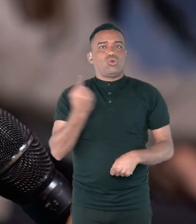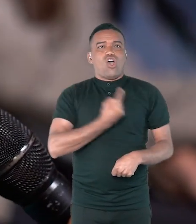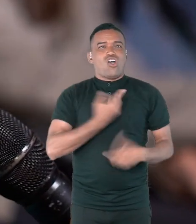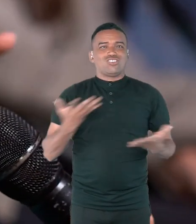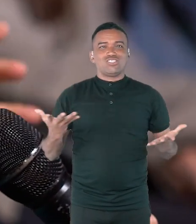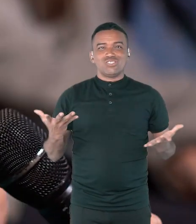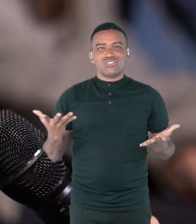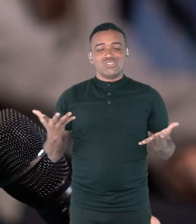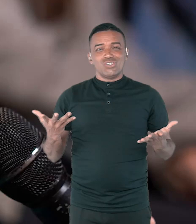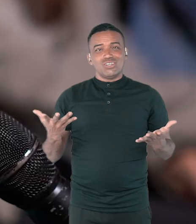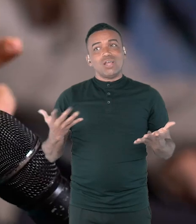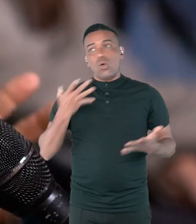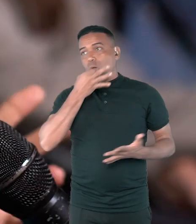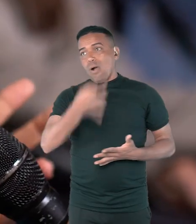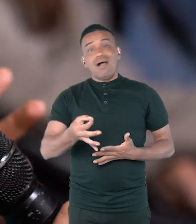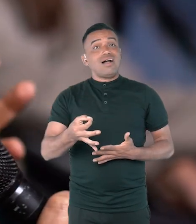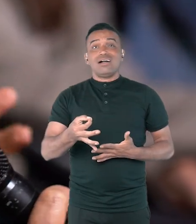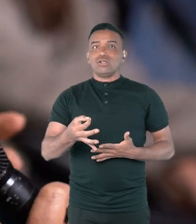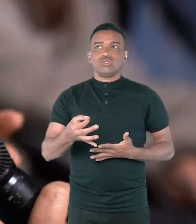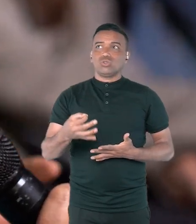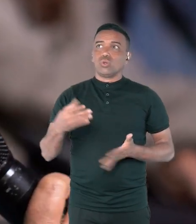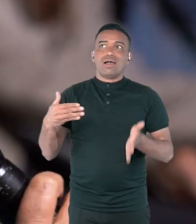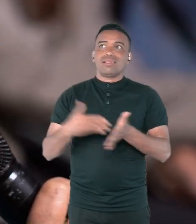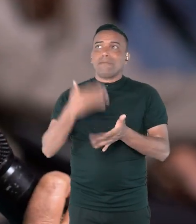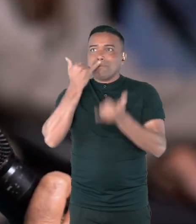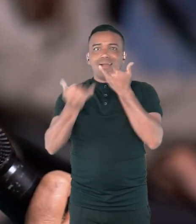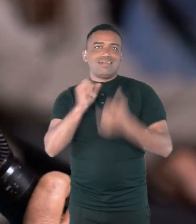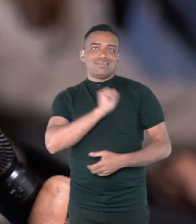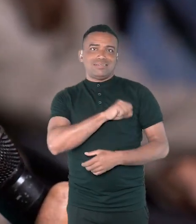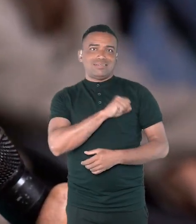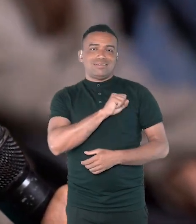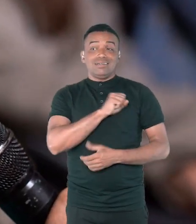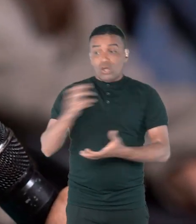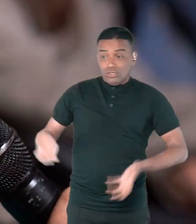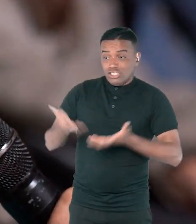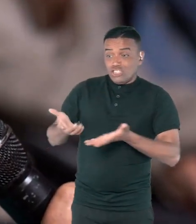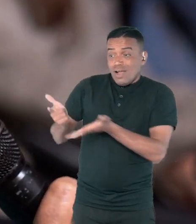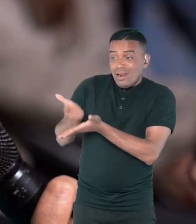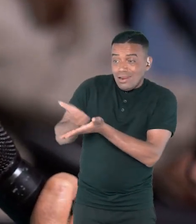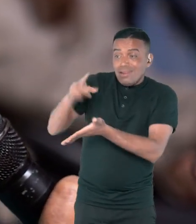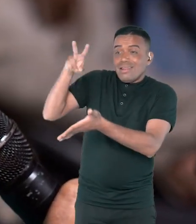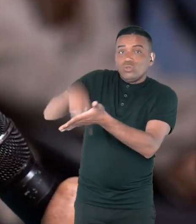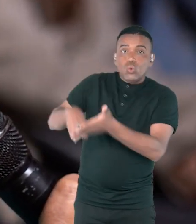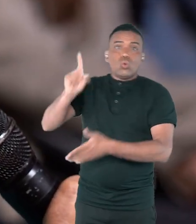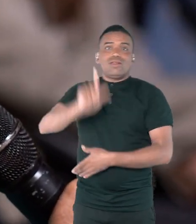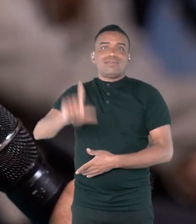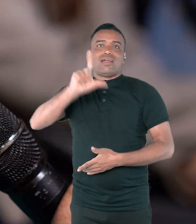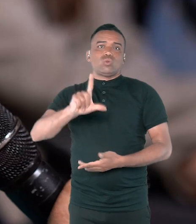tão, eu acho que assim uma coisa bem perversa. E incentivar a